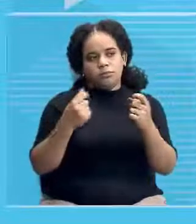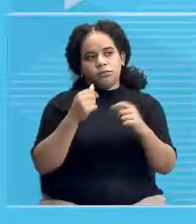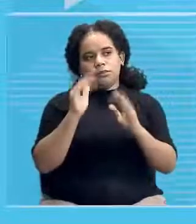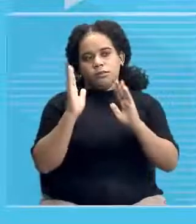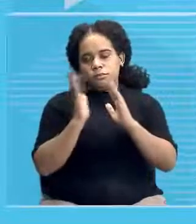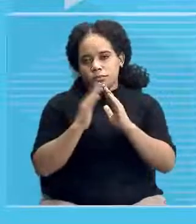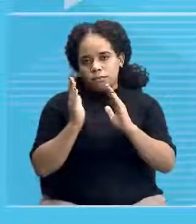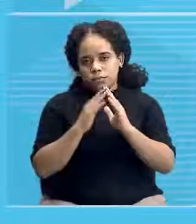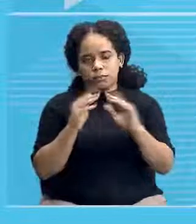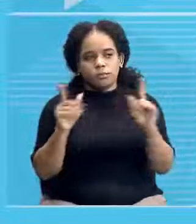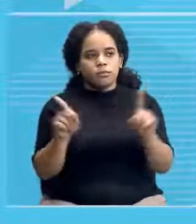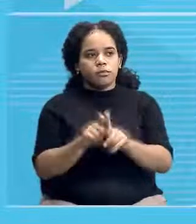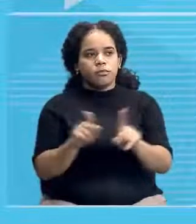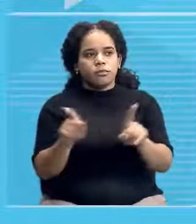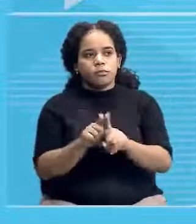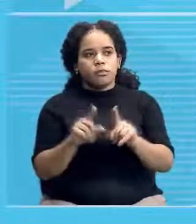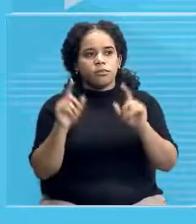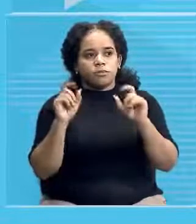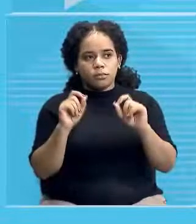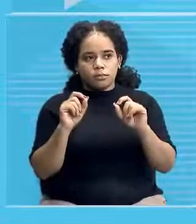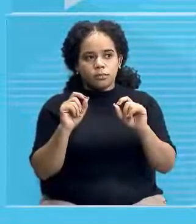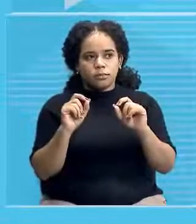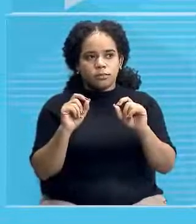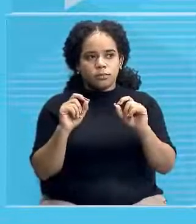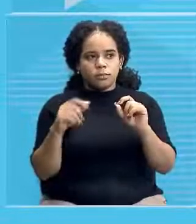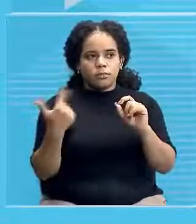O texto não fala de